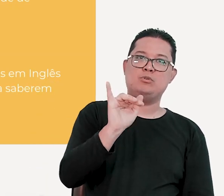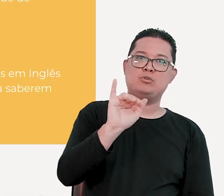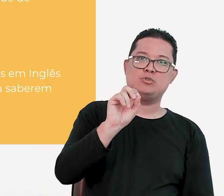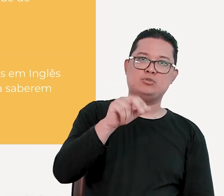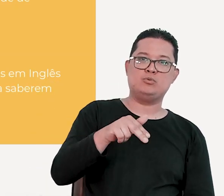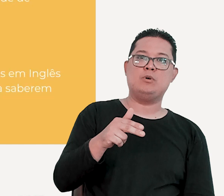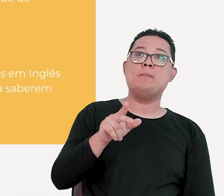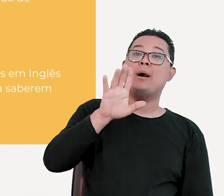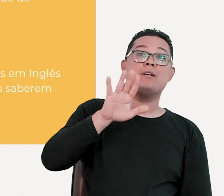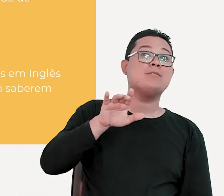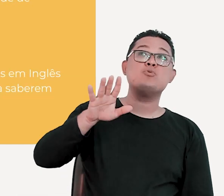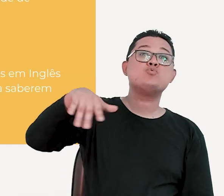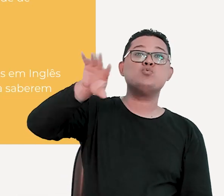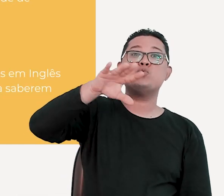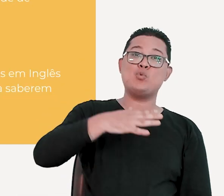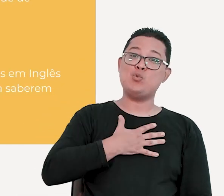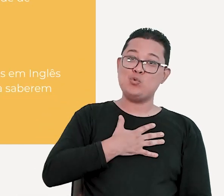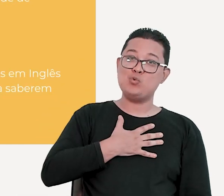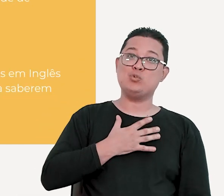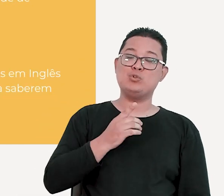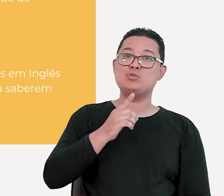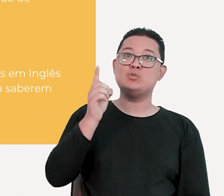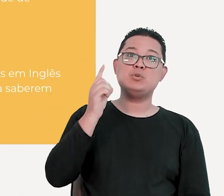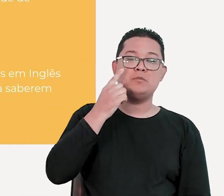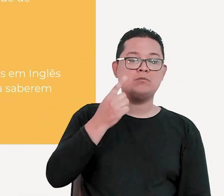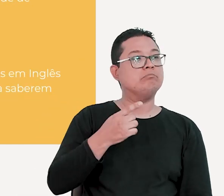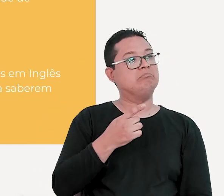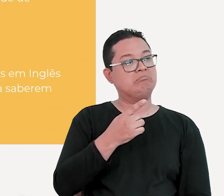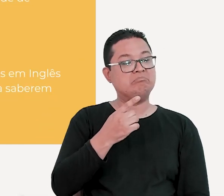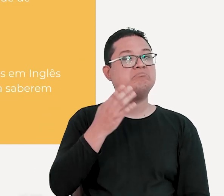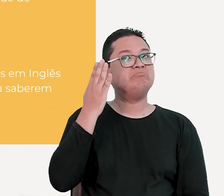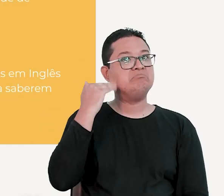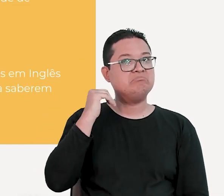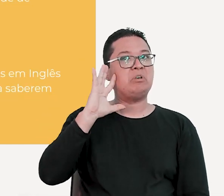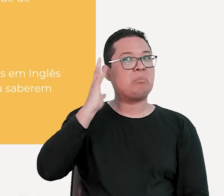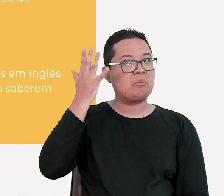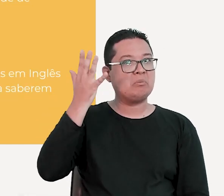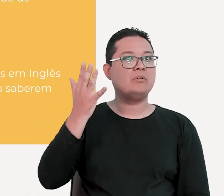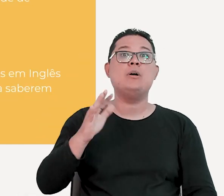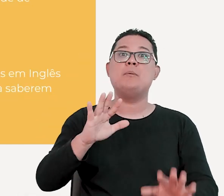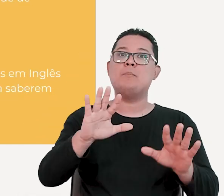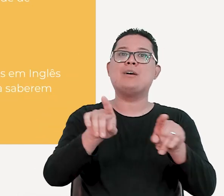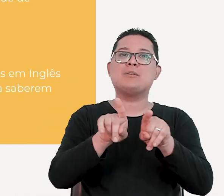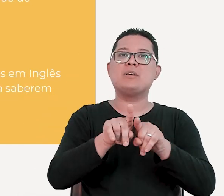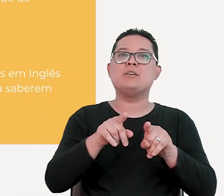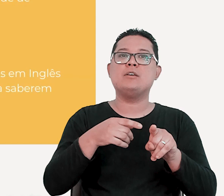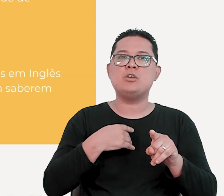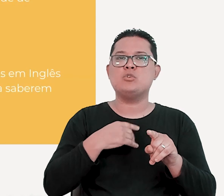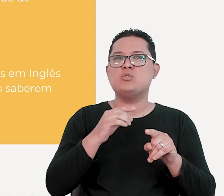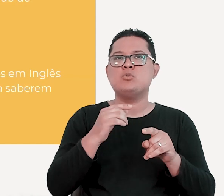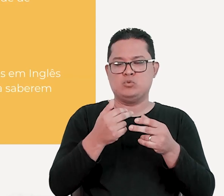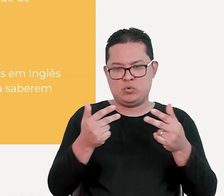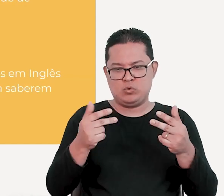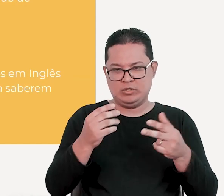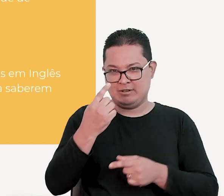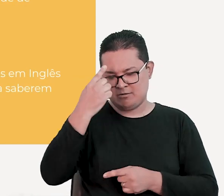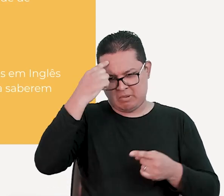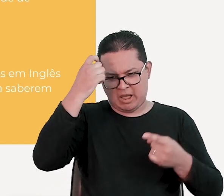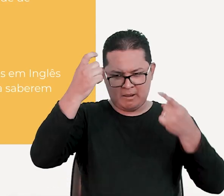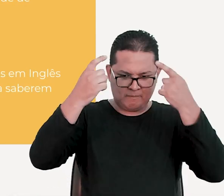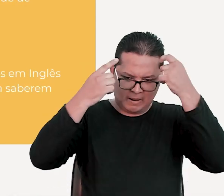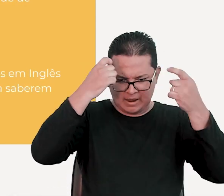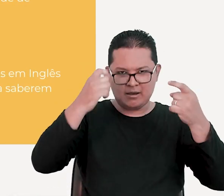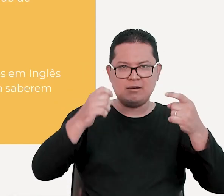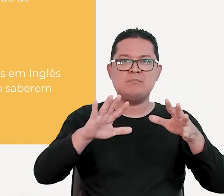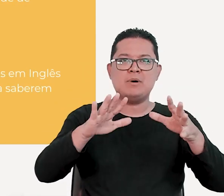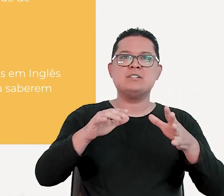e de resolver problemas, e eu não fiquei só criando produto fictício. Eu fui atrás de um produto real para mostrar, olha, eu sei lidar com